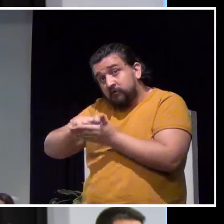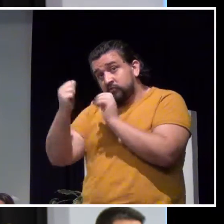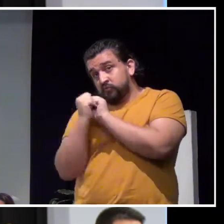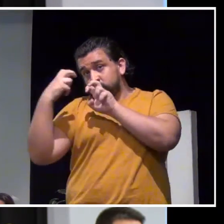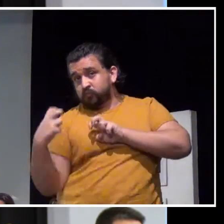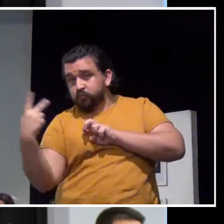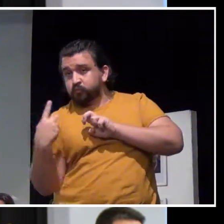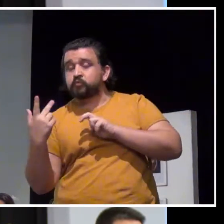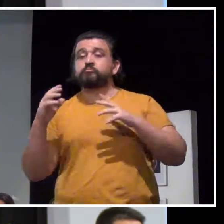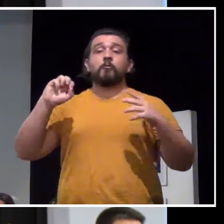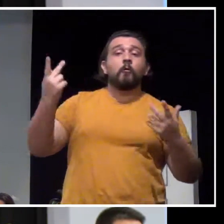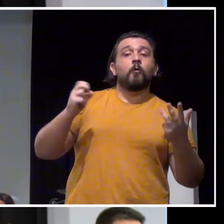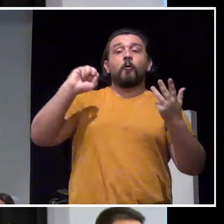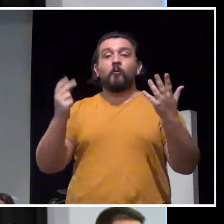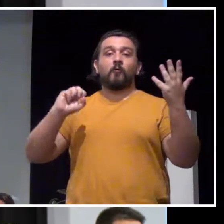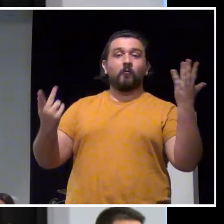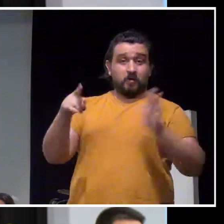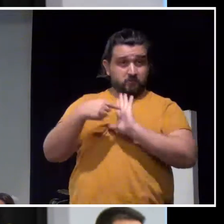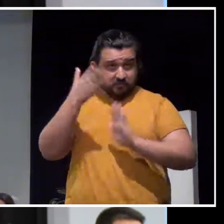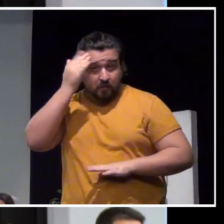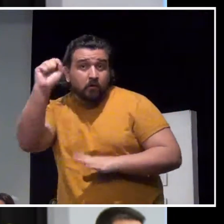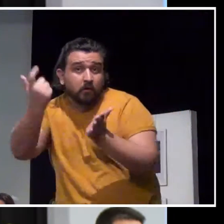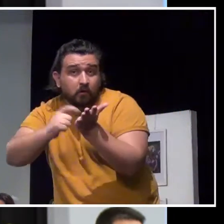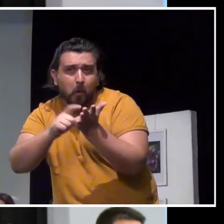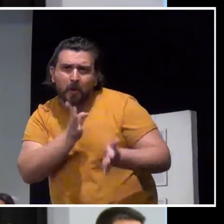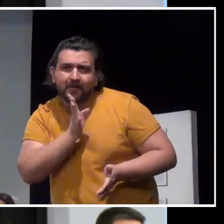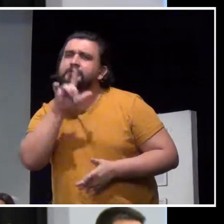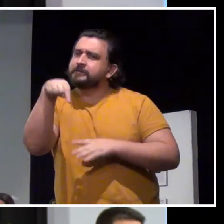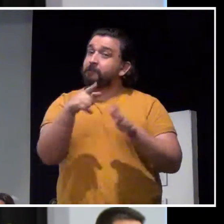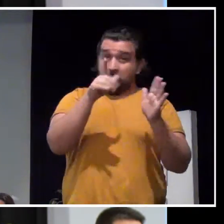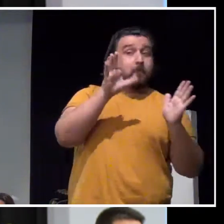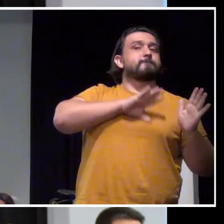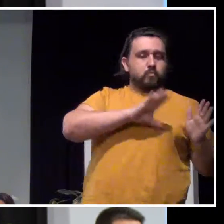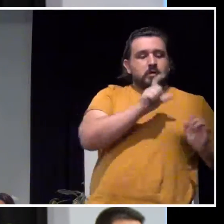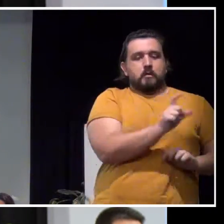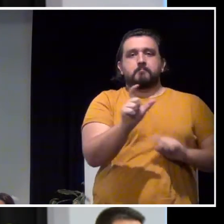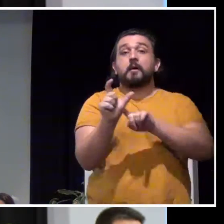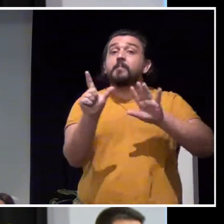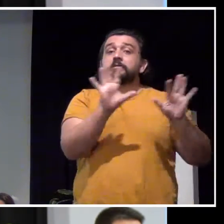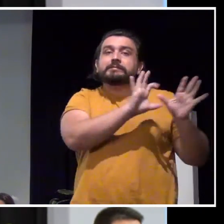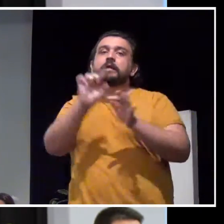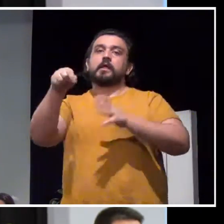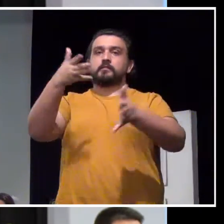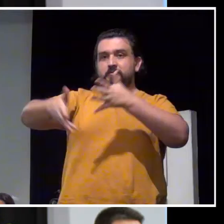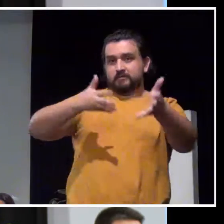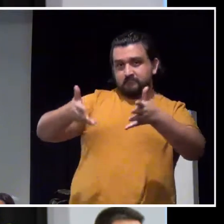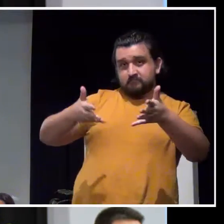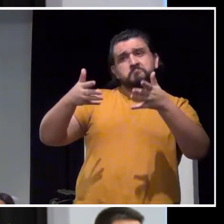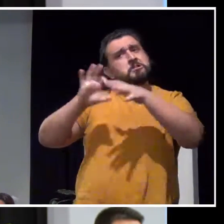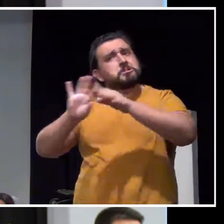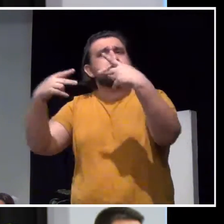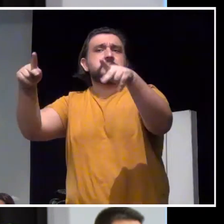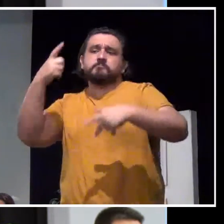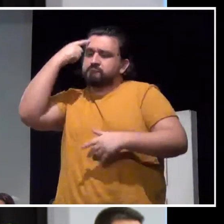comigo? Isso aqui é uma glosa. Olha, eu explico para ele, está na estrutura da sua sinalização. Mas